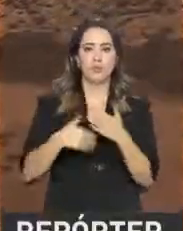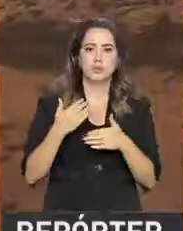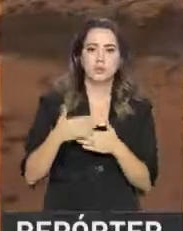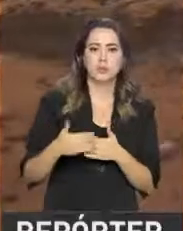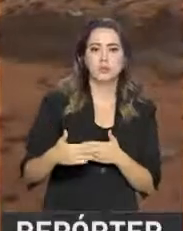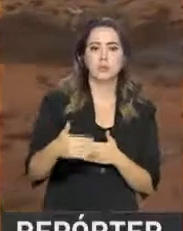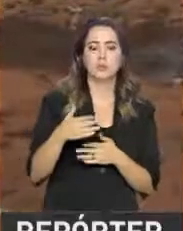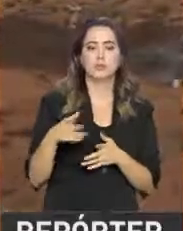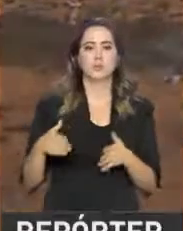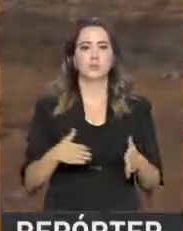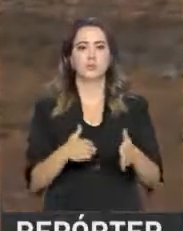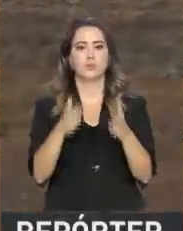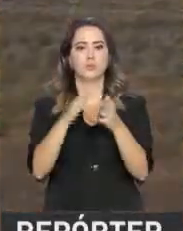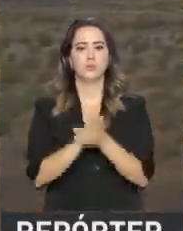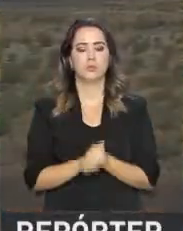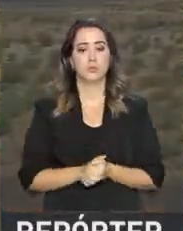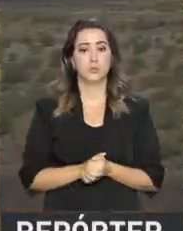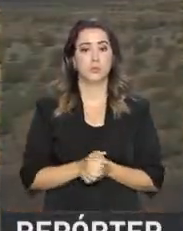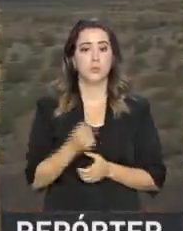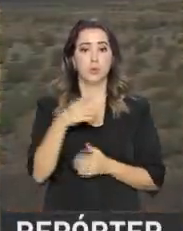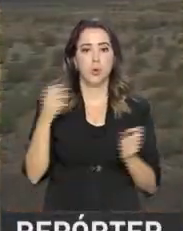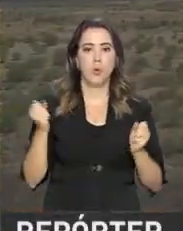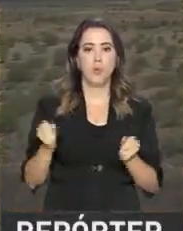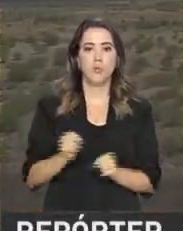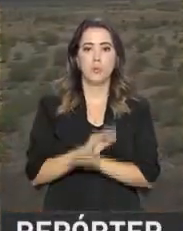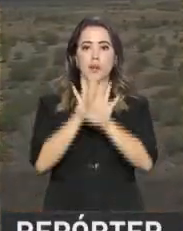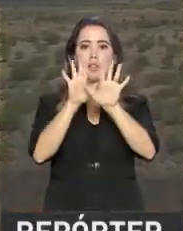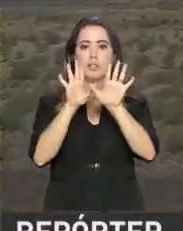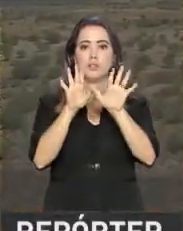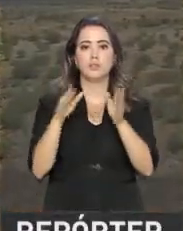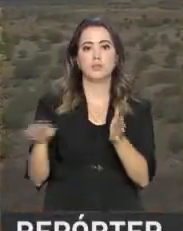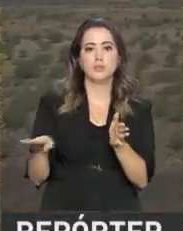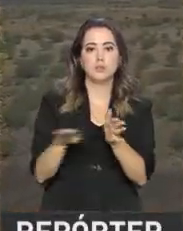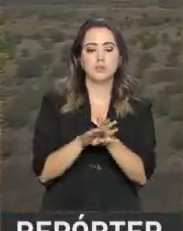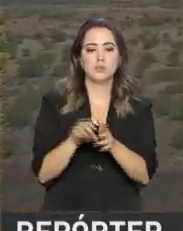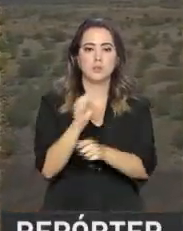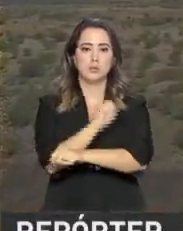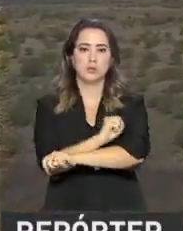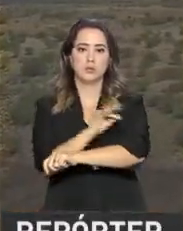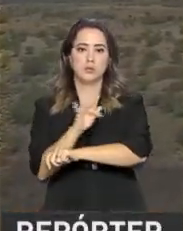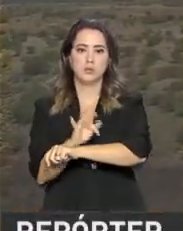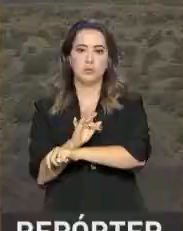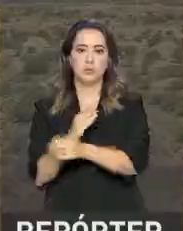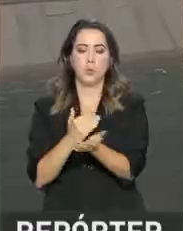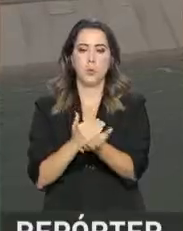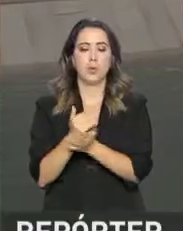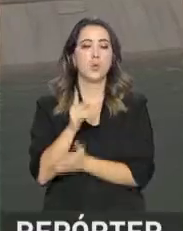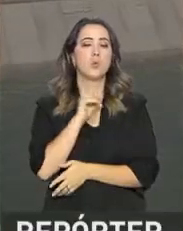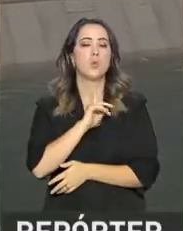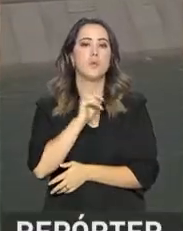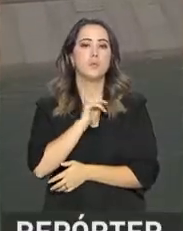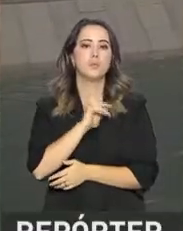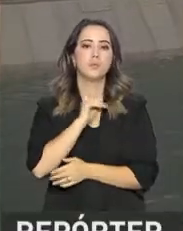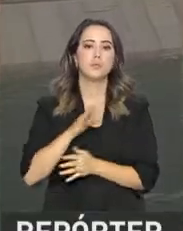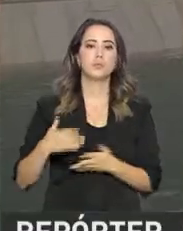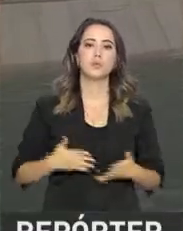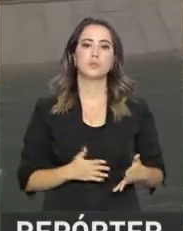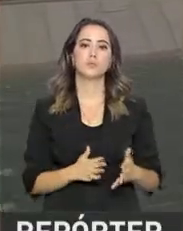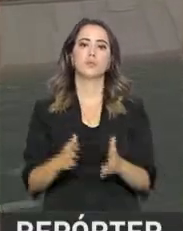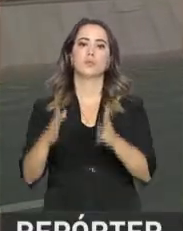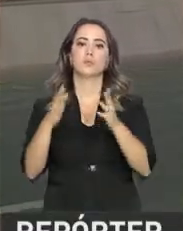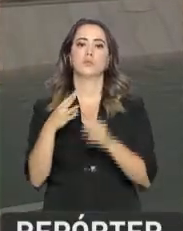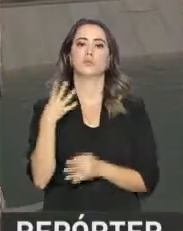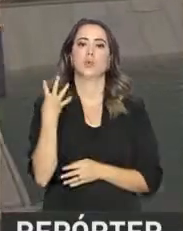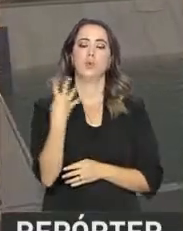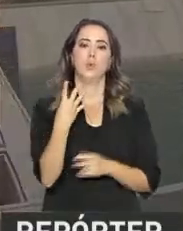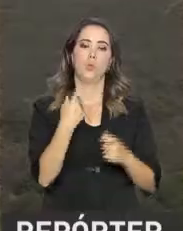a correr pelo sertão. O milagre veio do Velho Chico, rio que nasce em Minas Gerais e corta mais